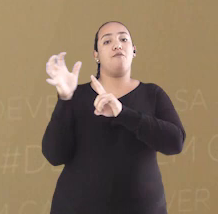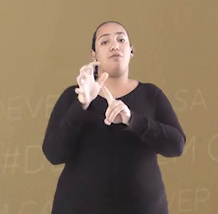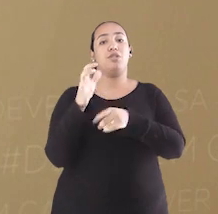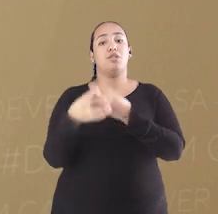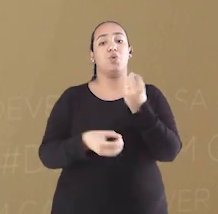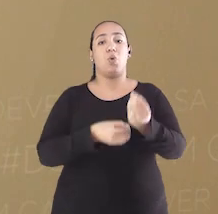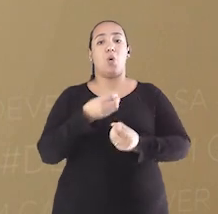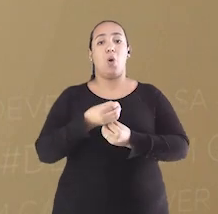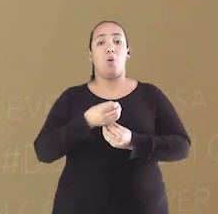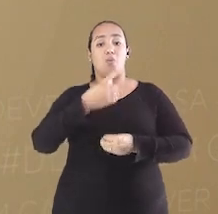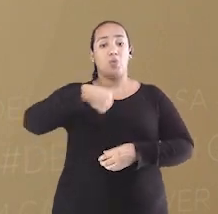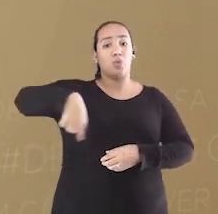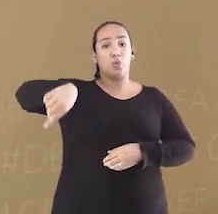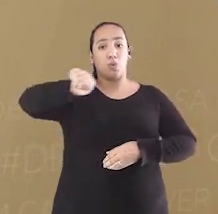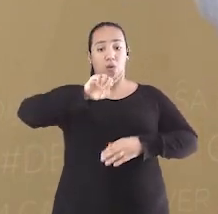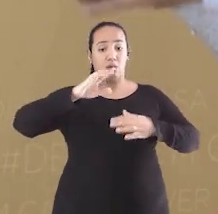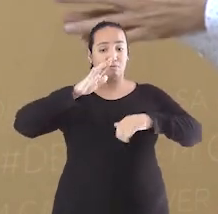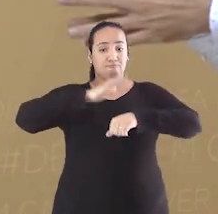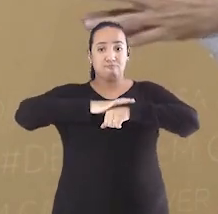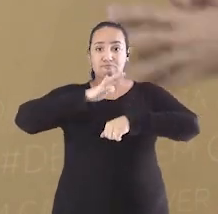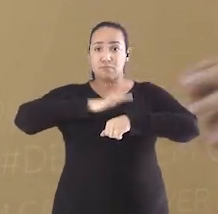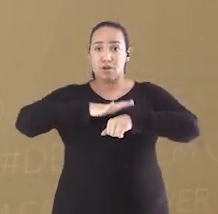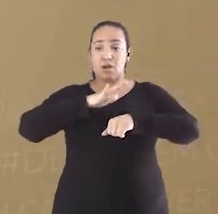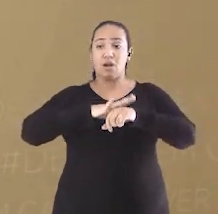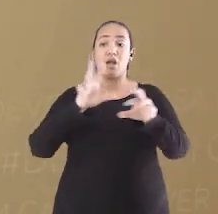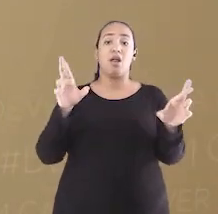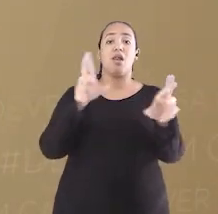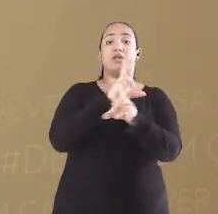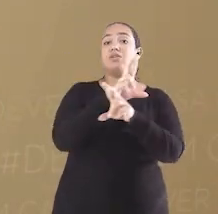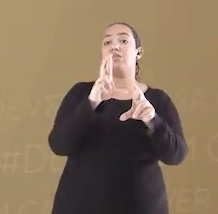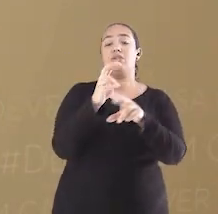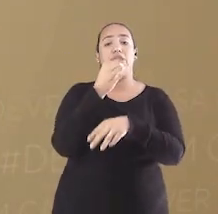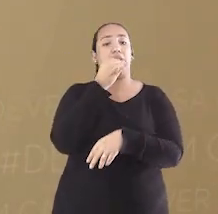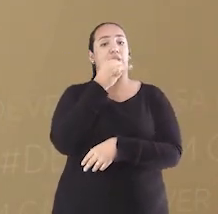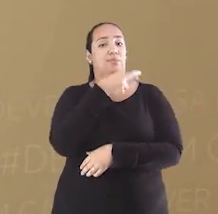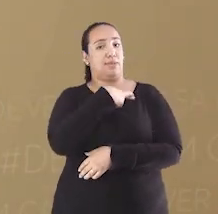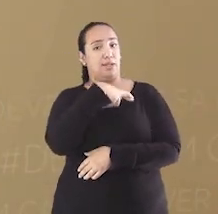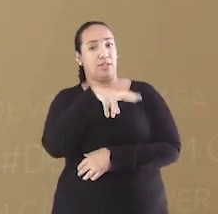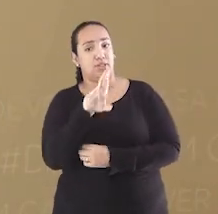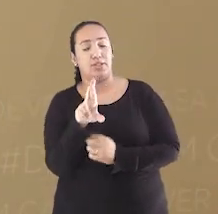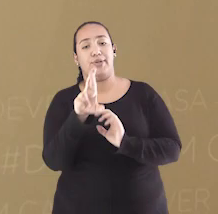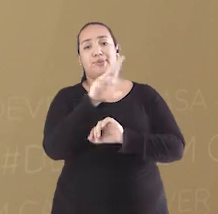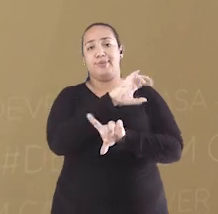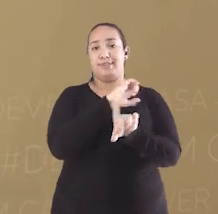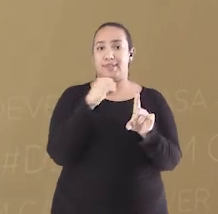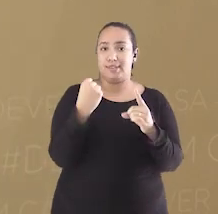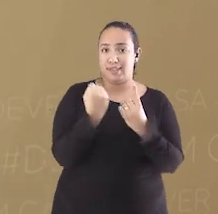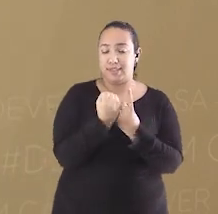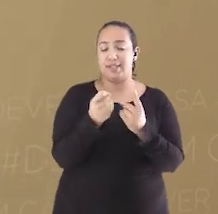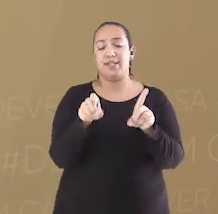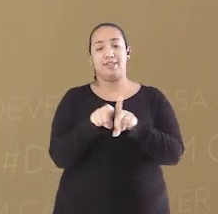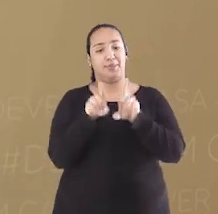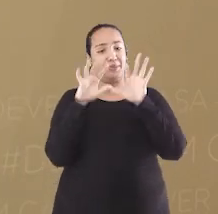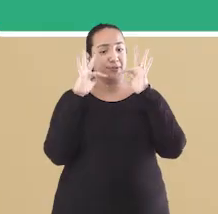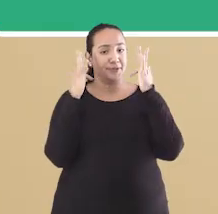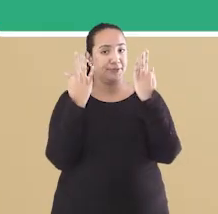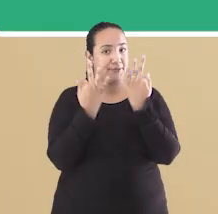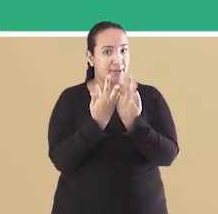como nós mesmos vamos nos relacionar com as questões religiosas, sociais e